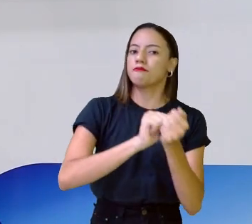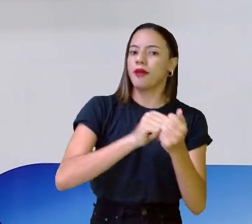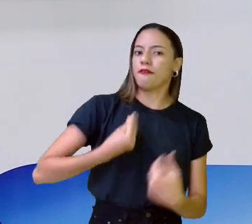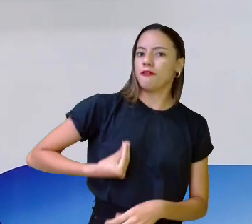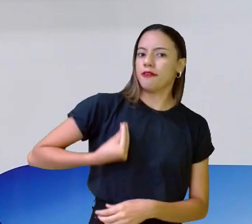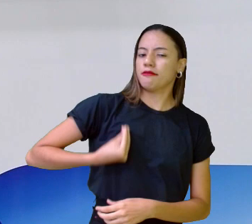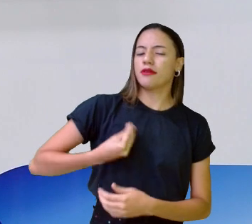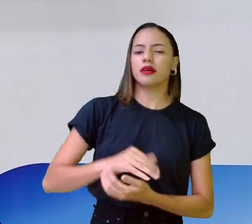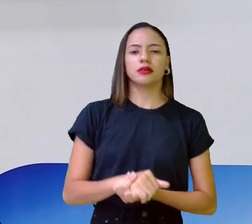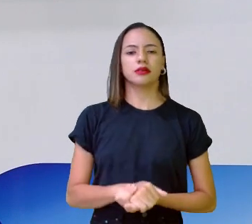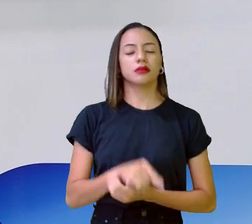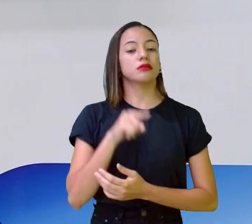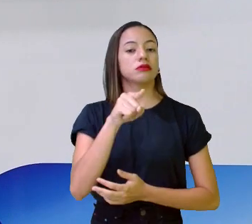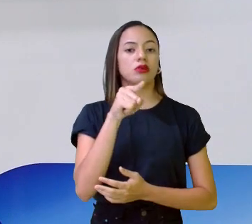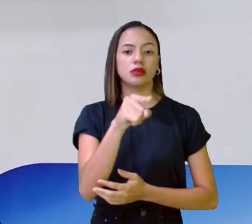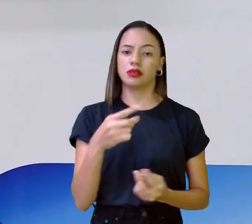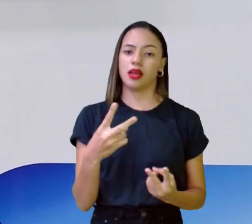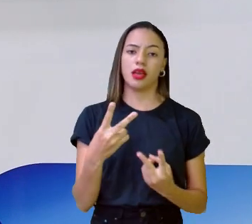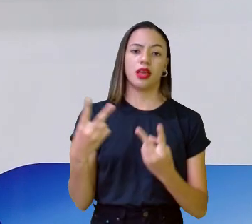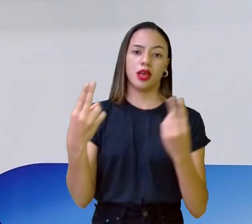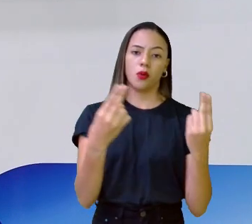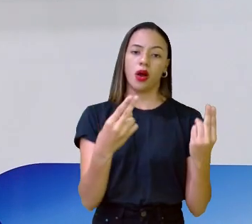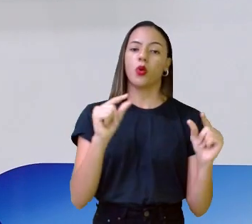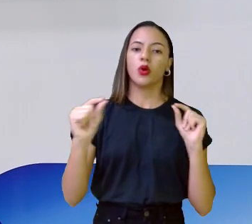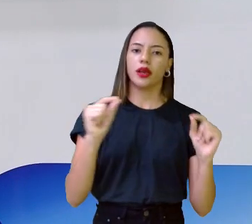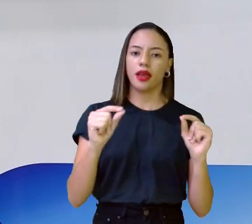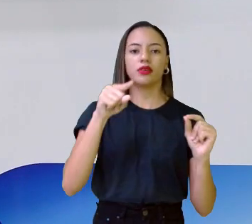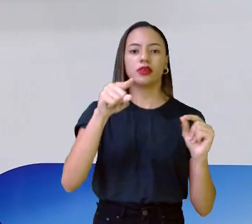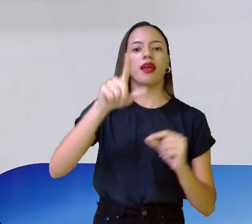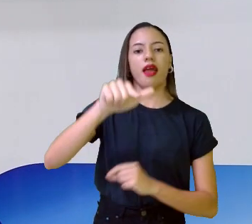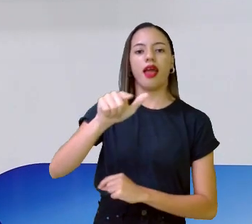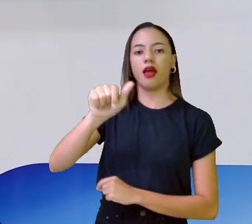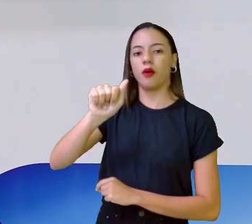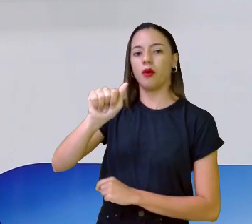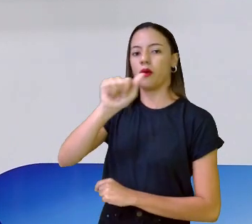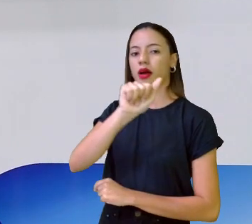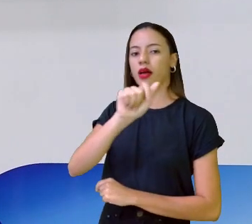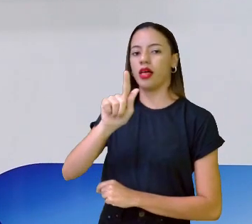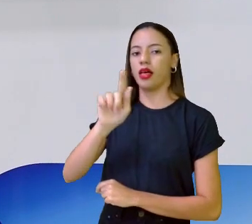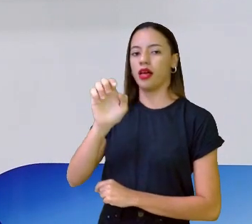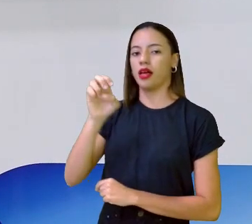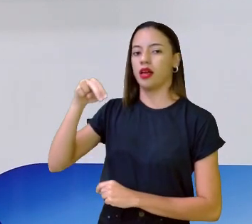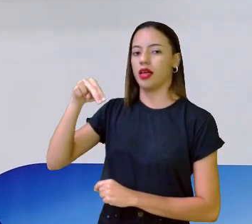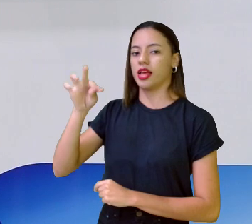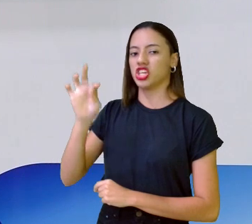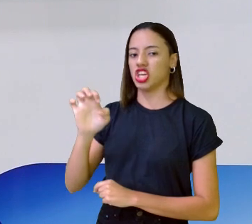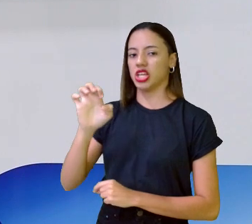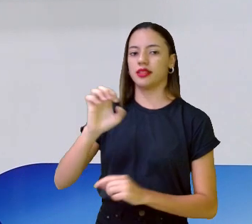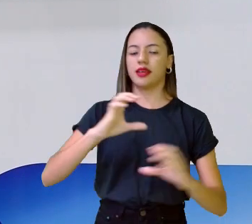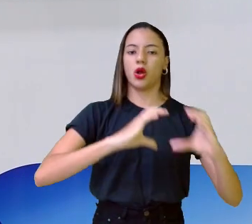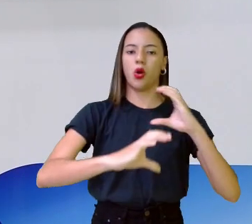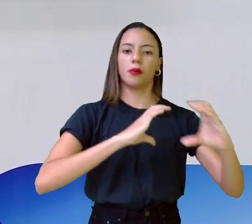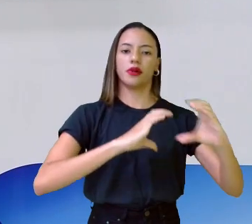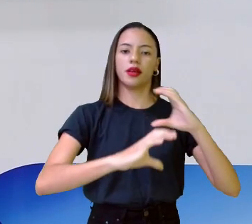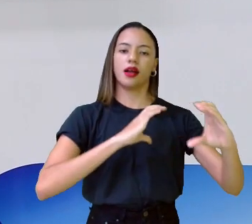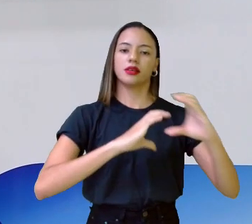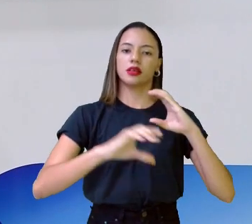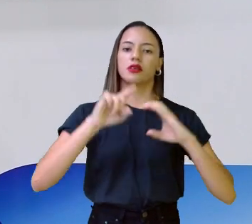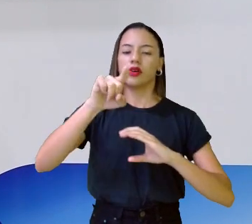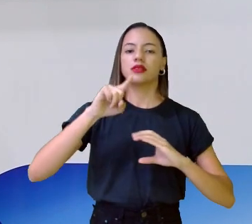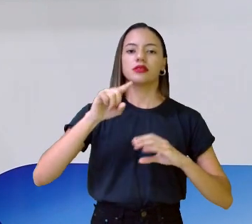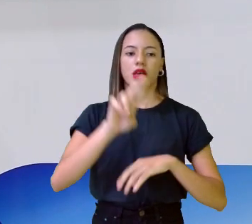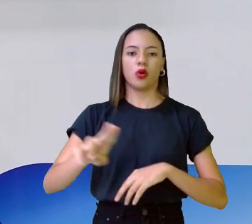você está sendo o agente da comunicação. E aí você usa, né, faz uso dessa gramática descritiva